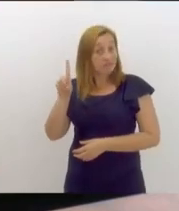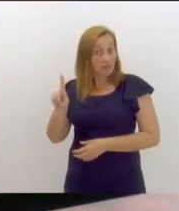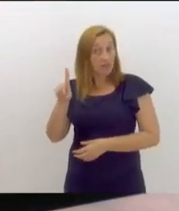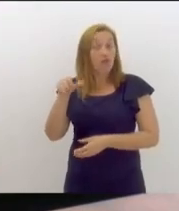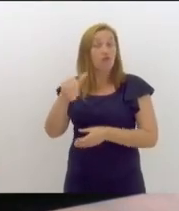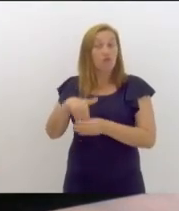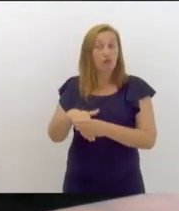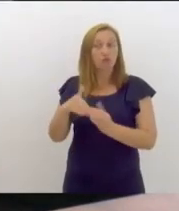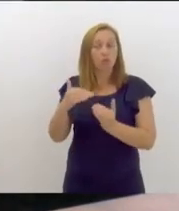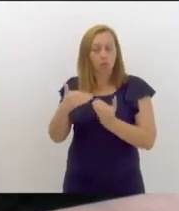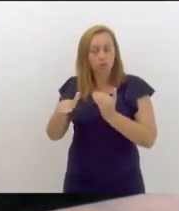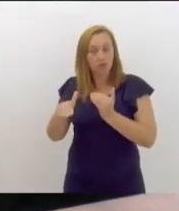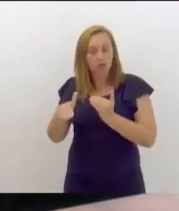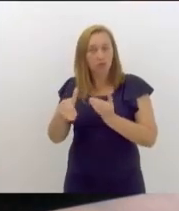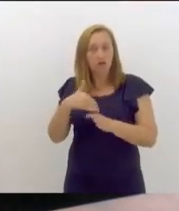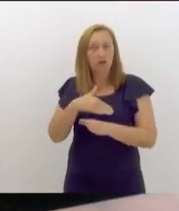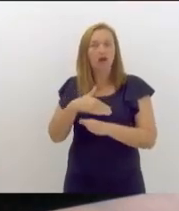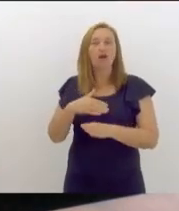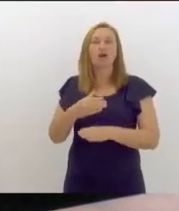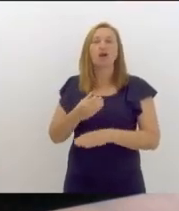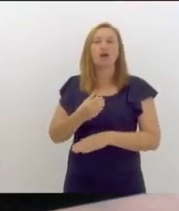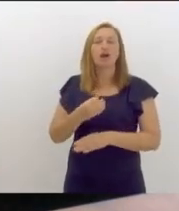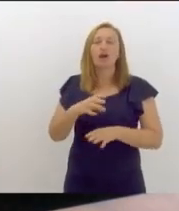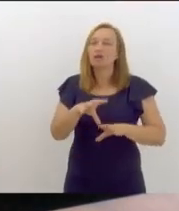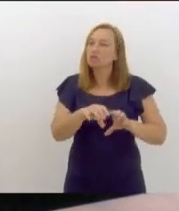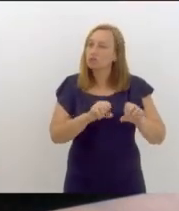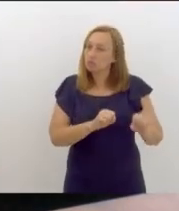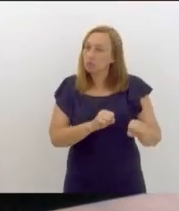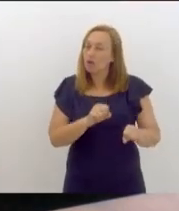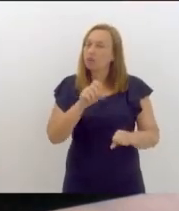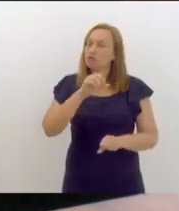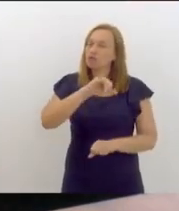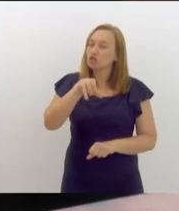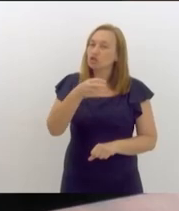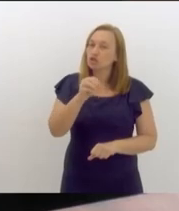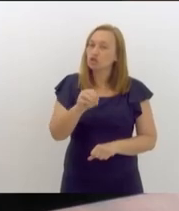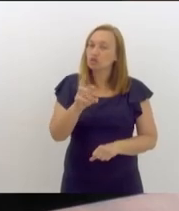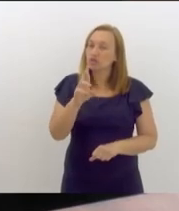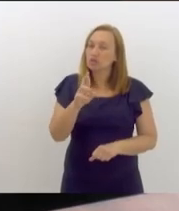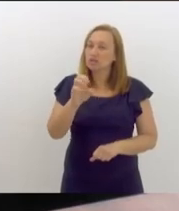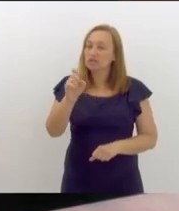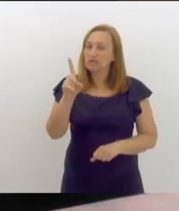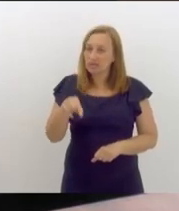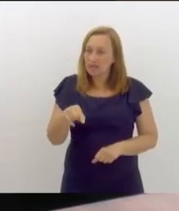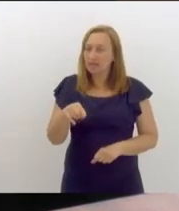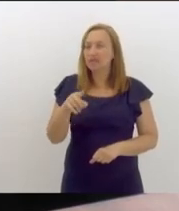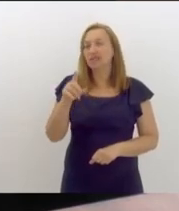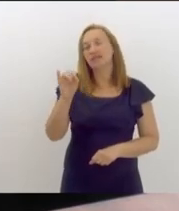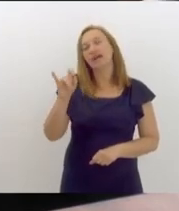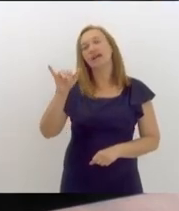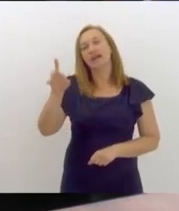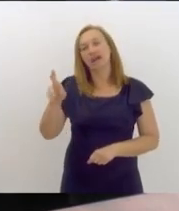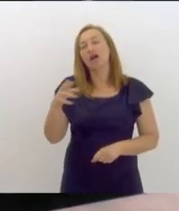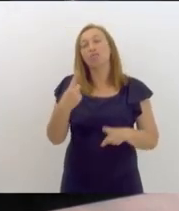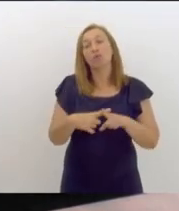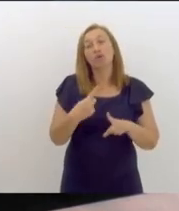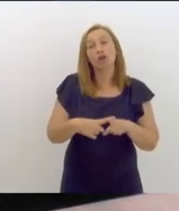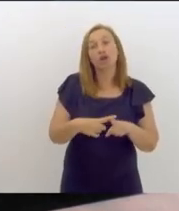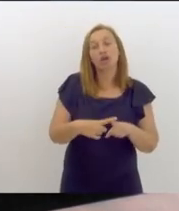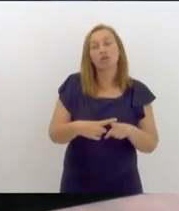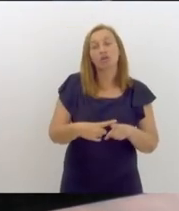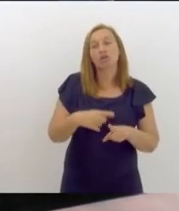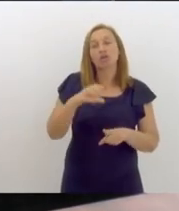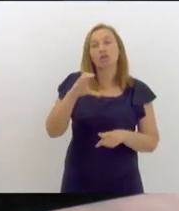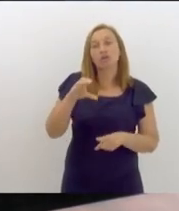vota contrário ao diploma José de Alencar porque o Senhor Kleber Lopes